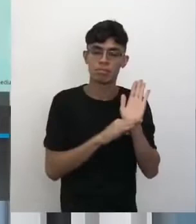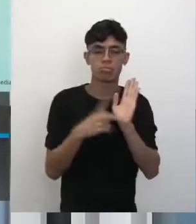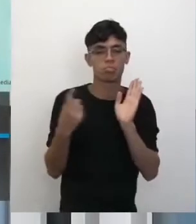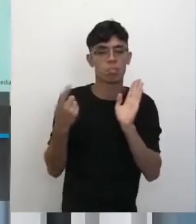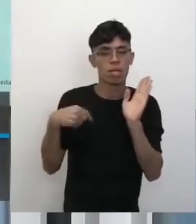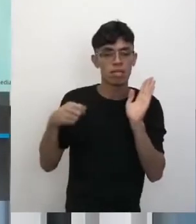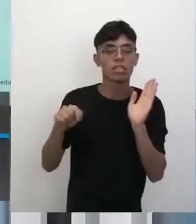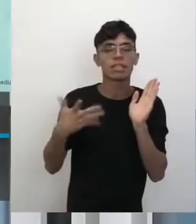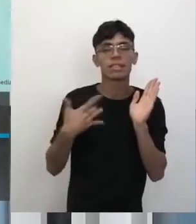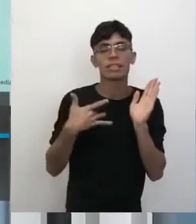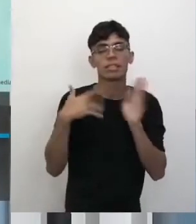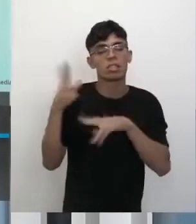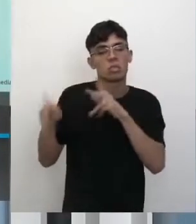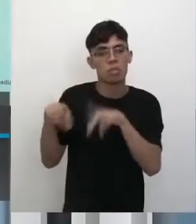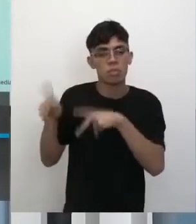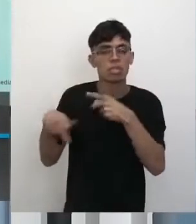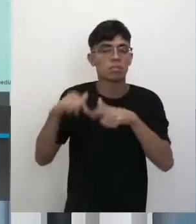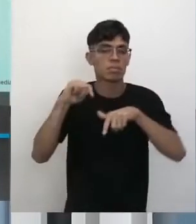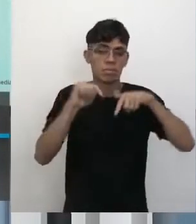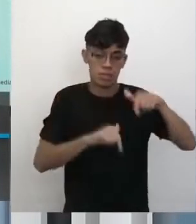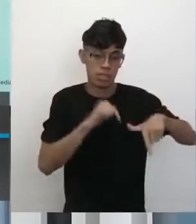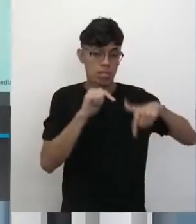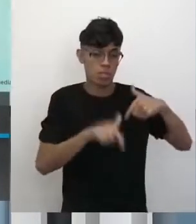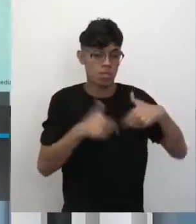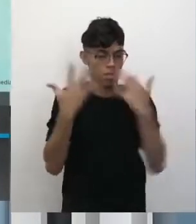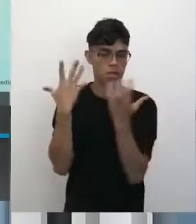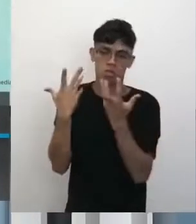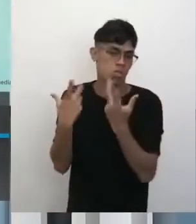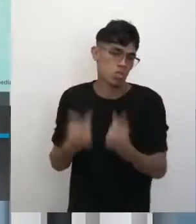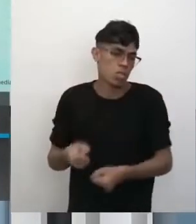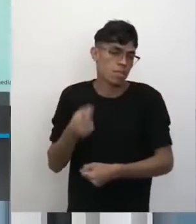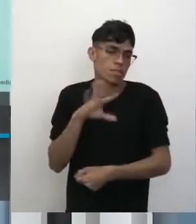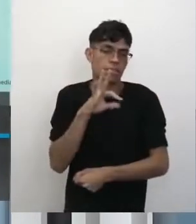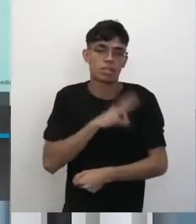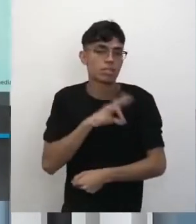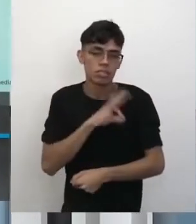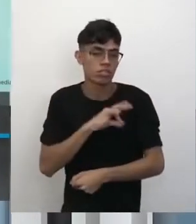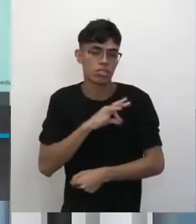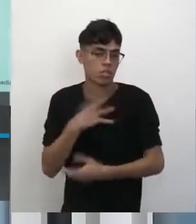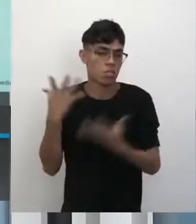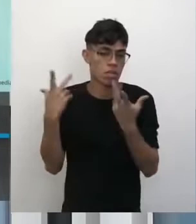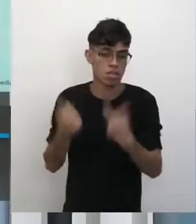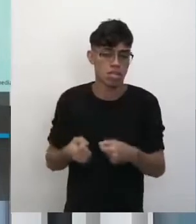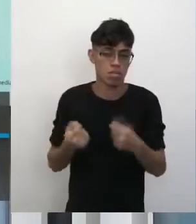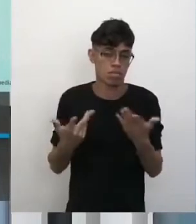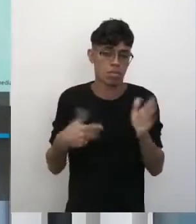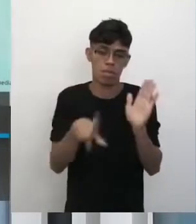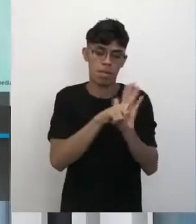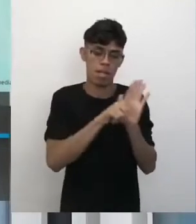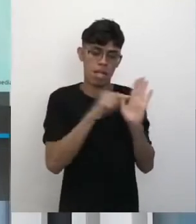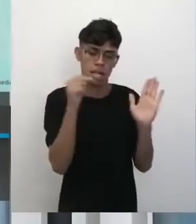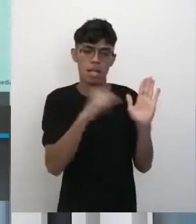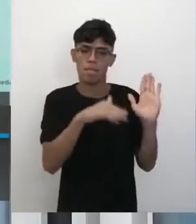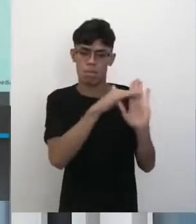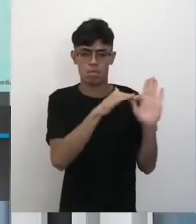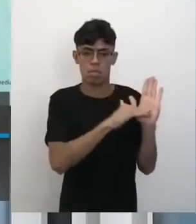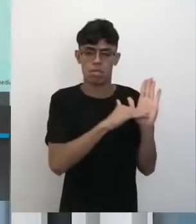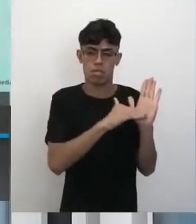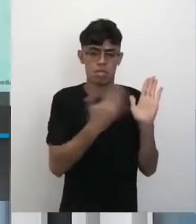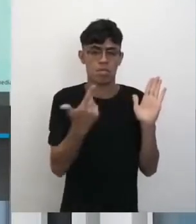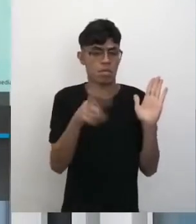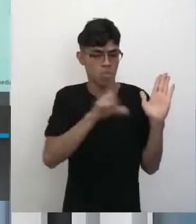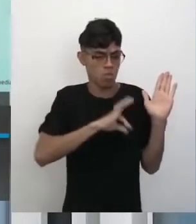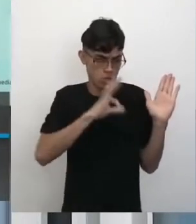né? Então, as populações que trabalham recebem um retorno financeiro protegido aí pelas leis trabalhistas, como o